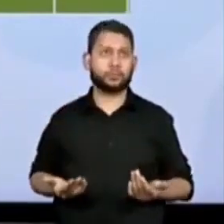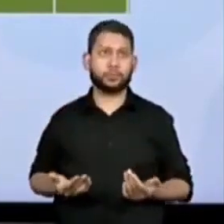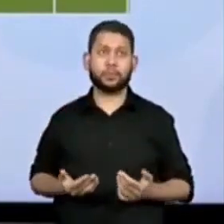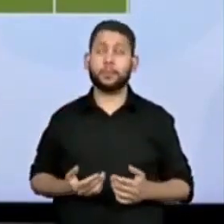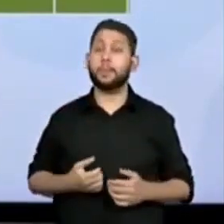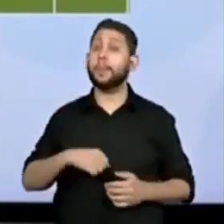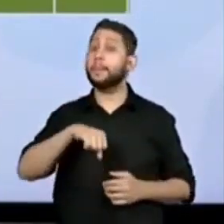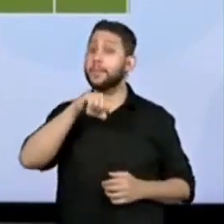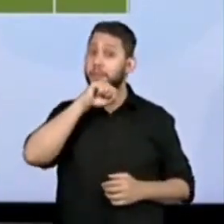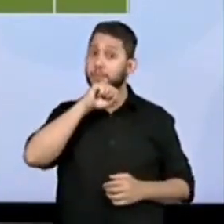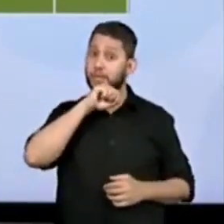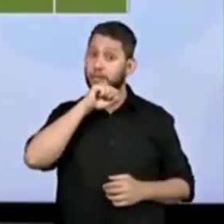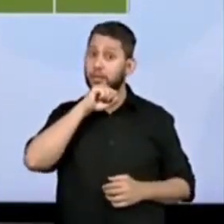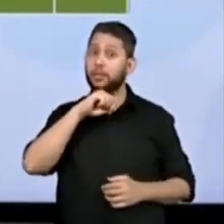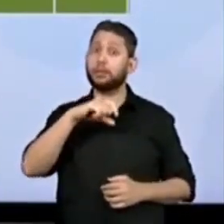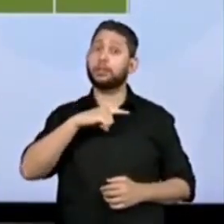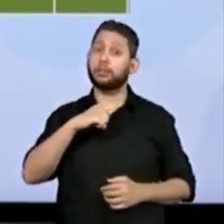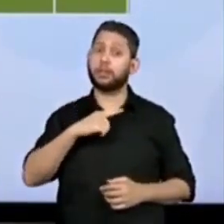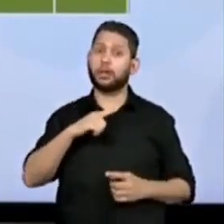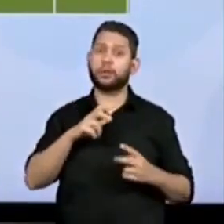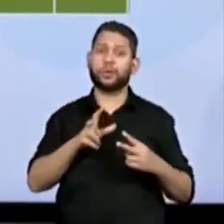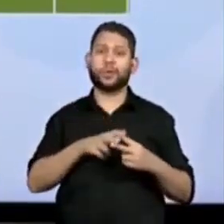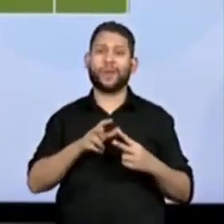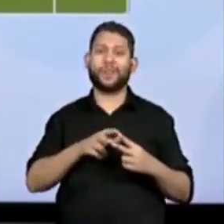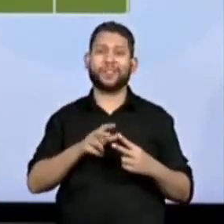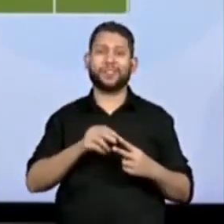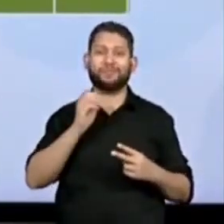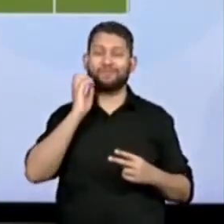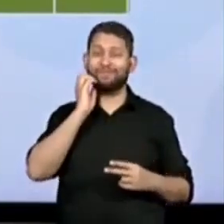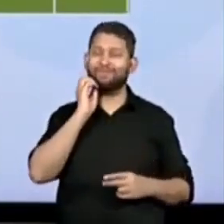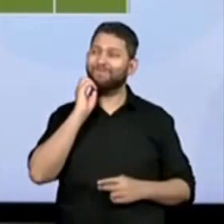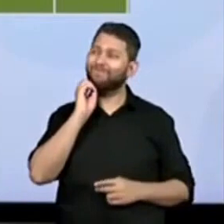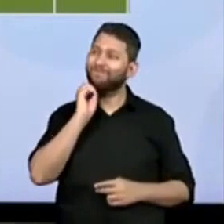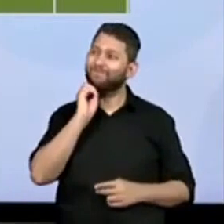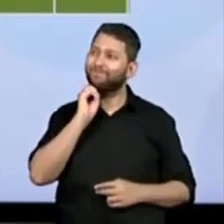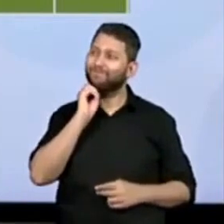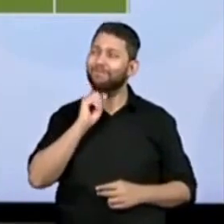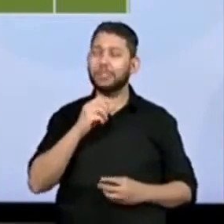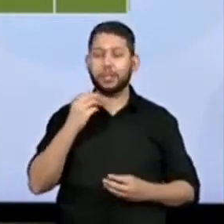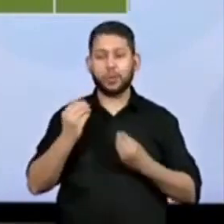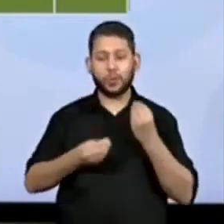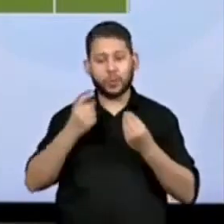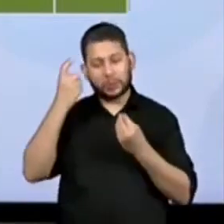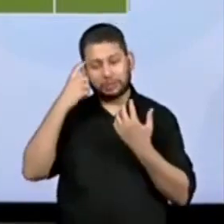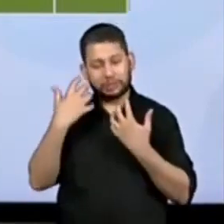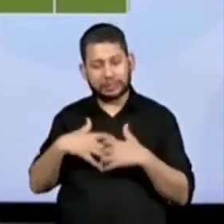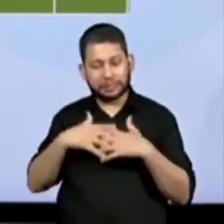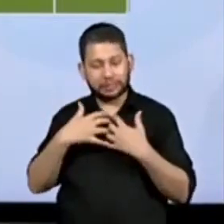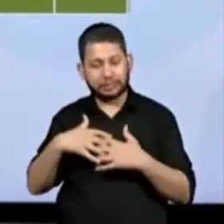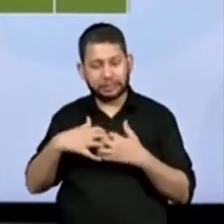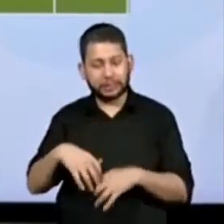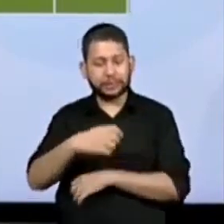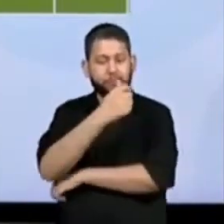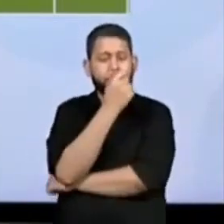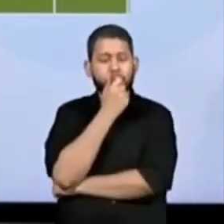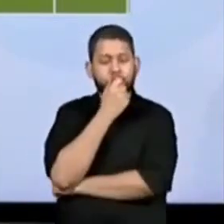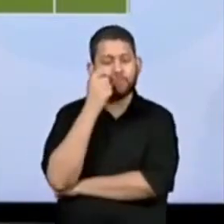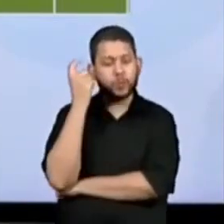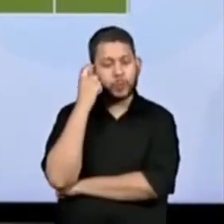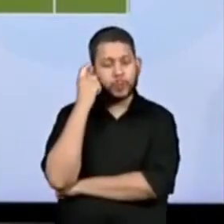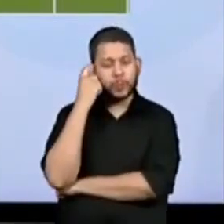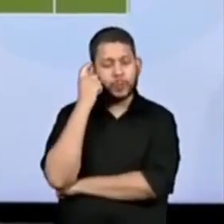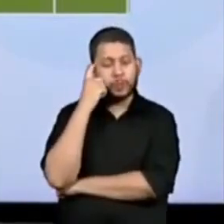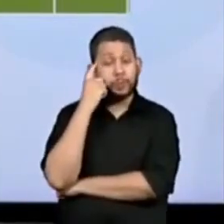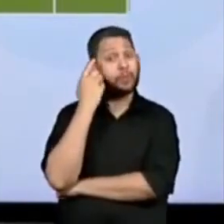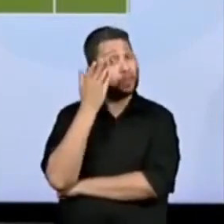que a mãe Oi Ana Lúcia ela terá o dobro da quantidade da vovó e